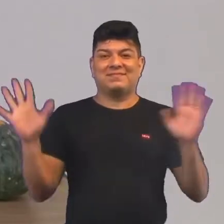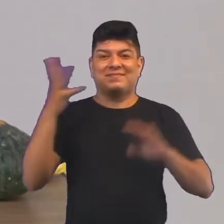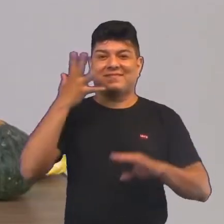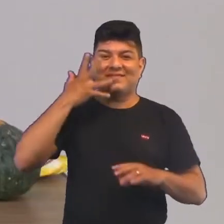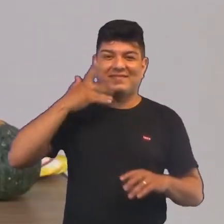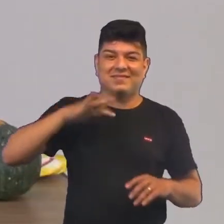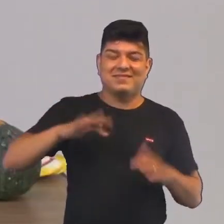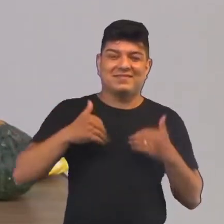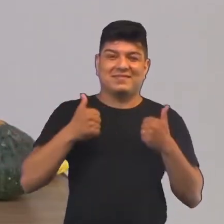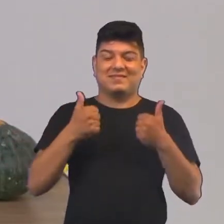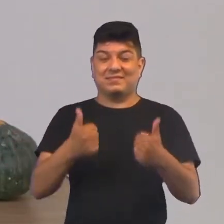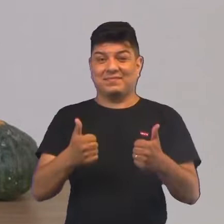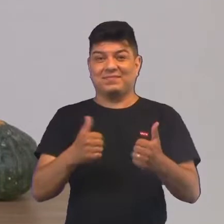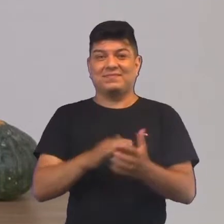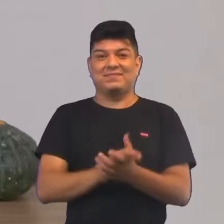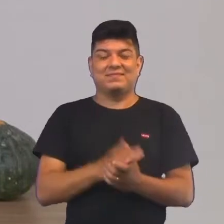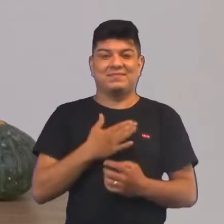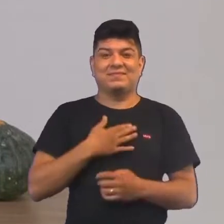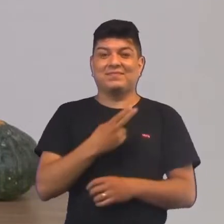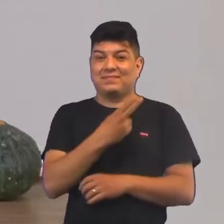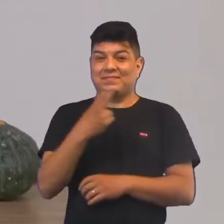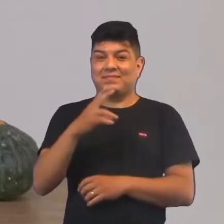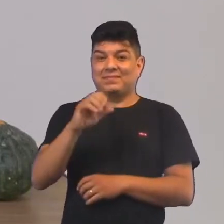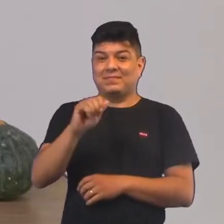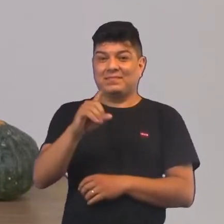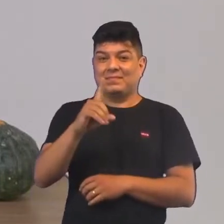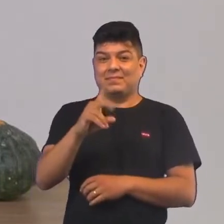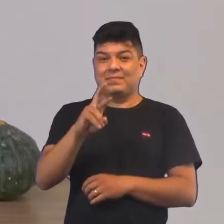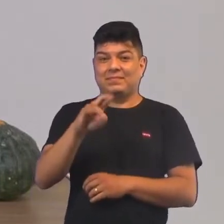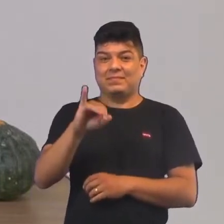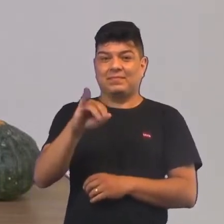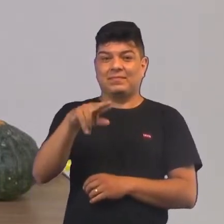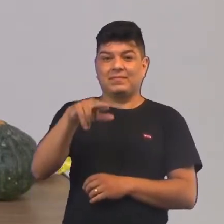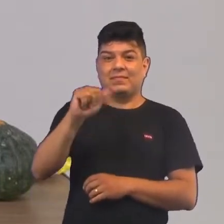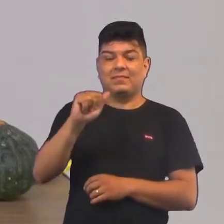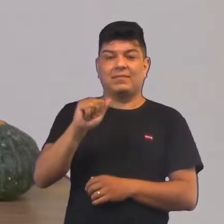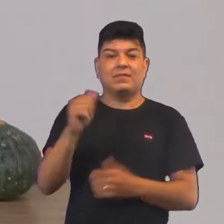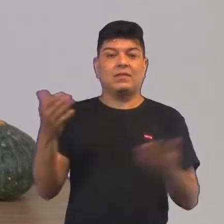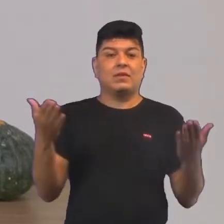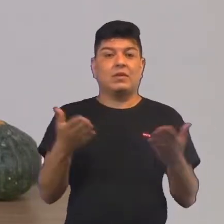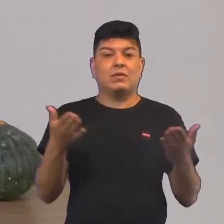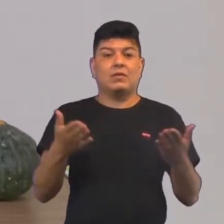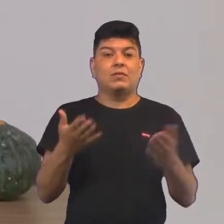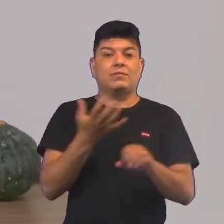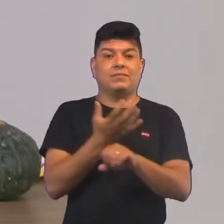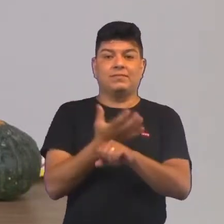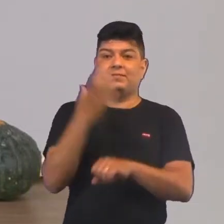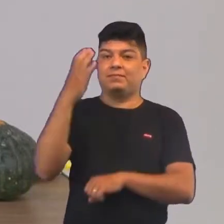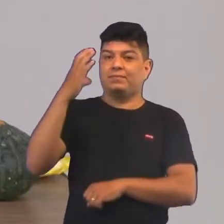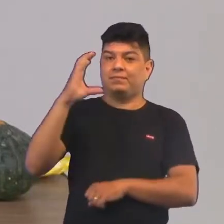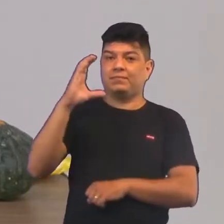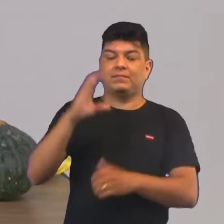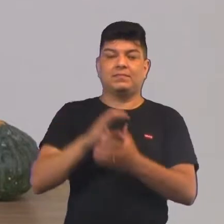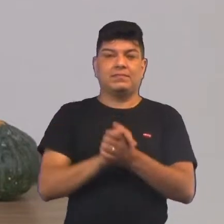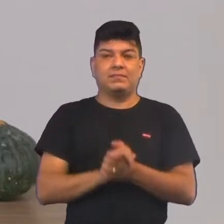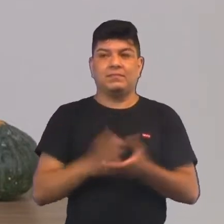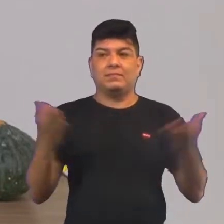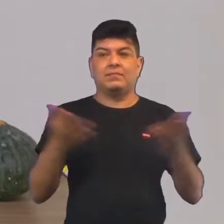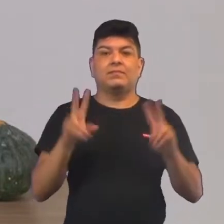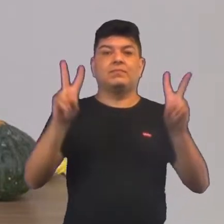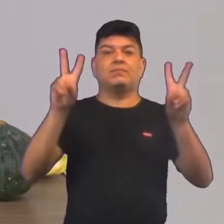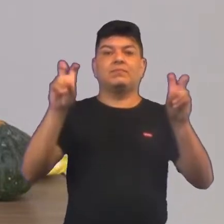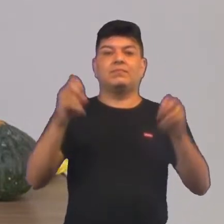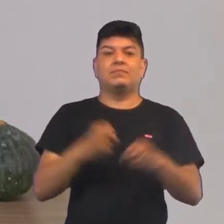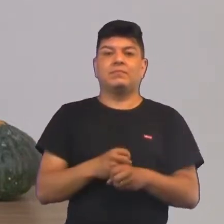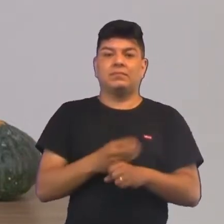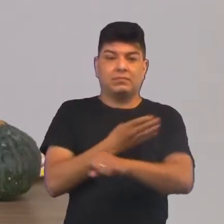Olá, crianças! Tudo bem com vocês? Sou a professora Adriana. Nossa aula de hoje será em ciências. E hoje nós vamos falar sobre